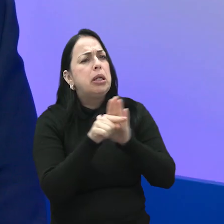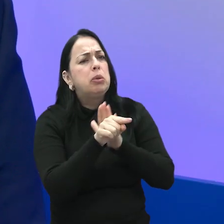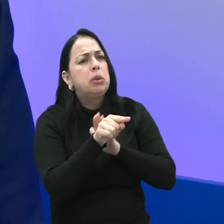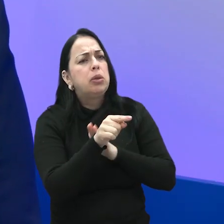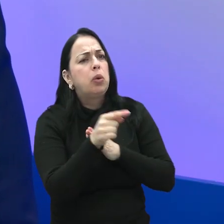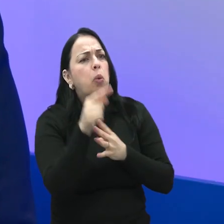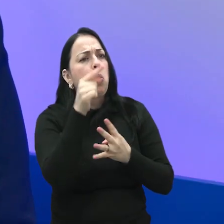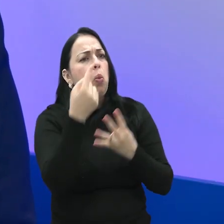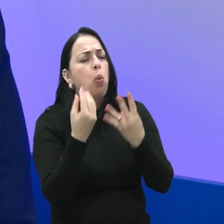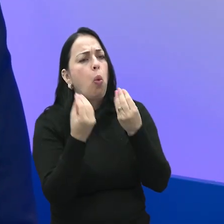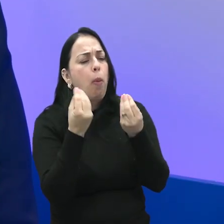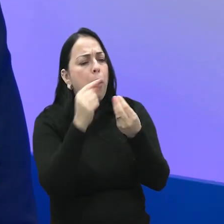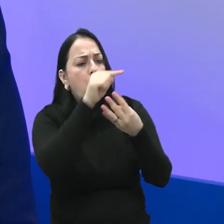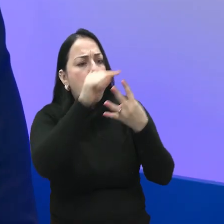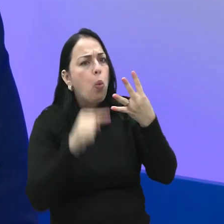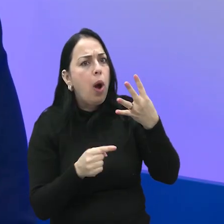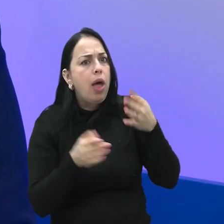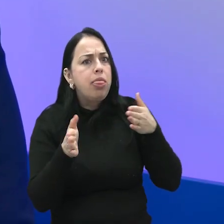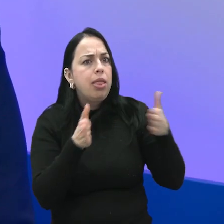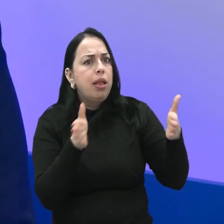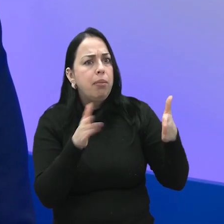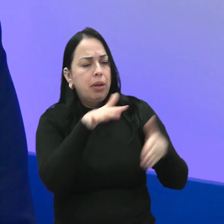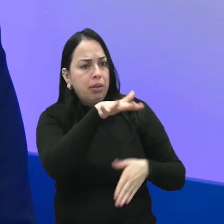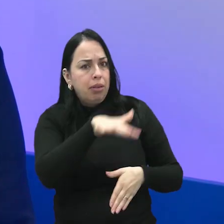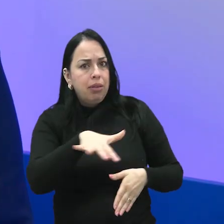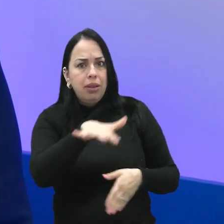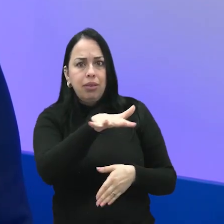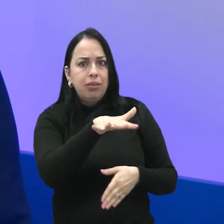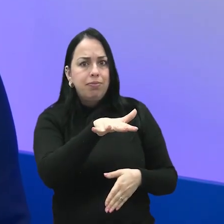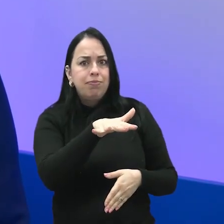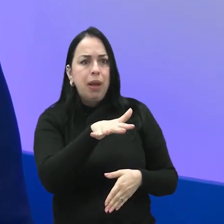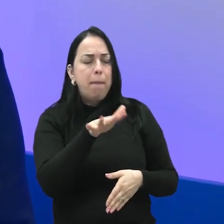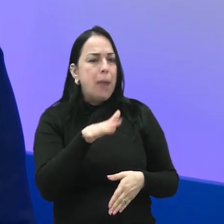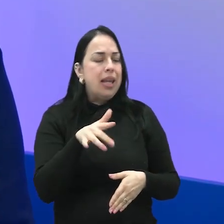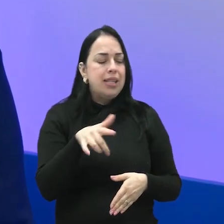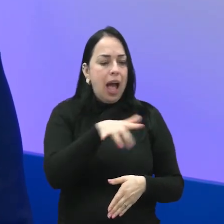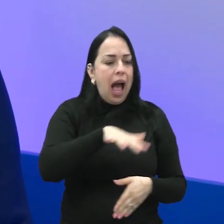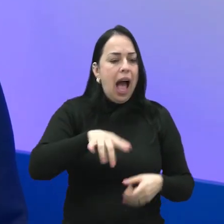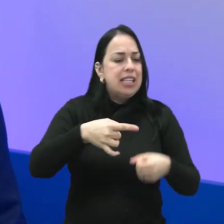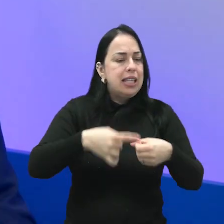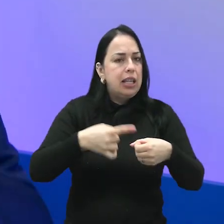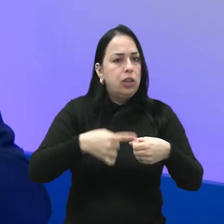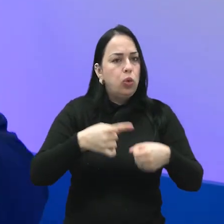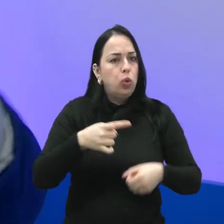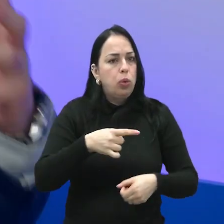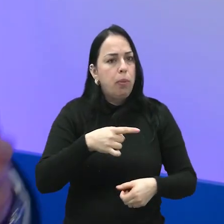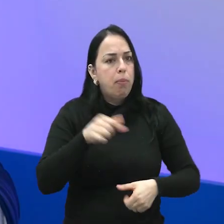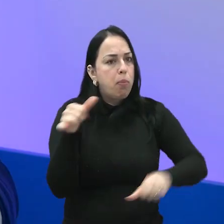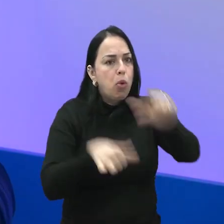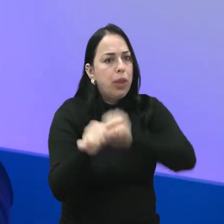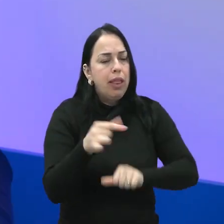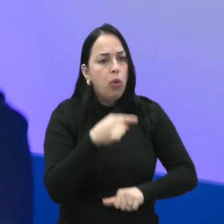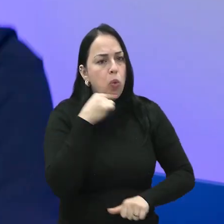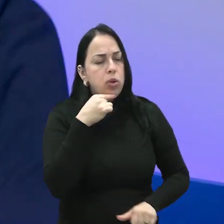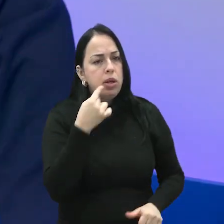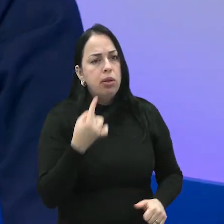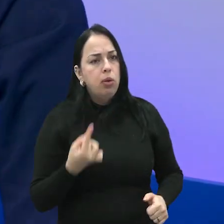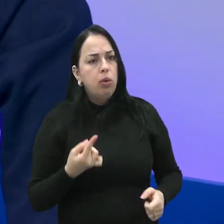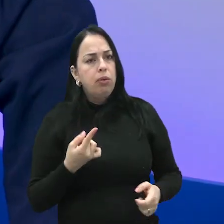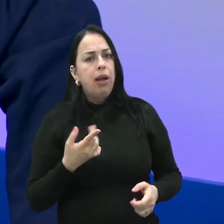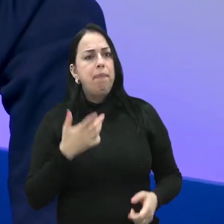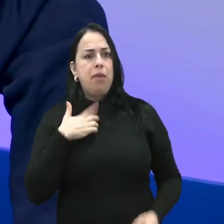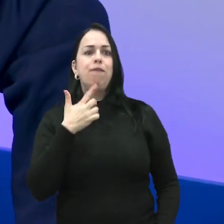perguntar para ele como era ter 4 mandatos e na região dele não ter conseguido ainda mudar a realidade das pessoas que estavam